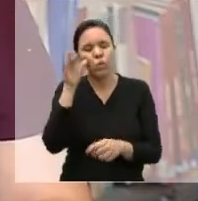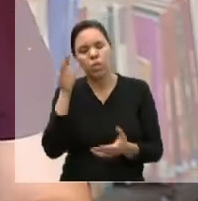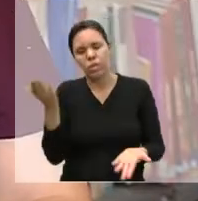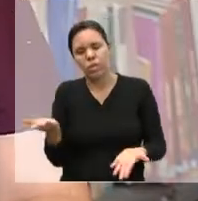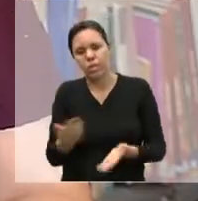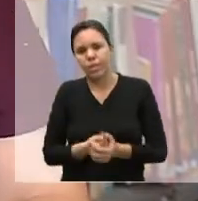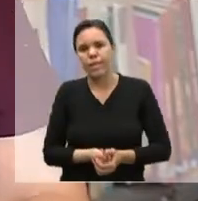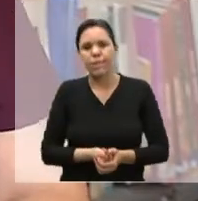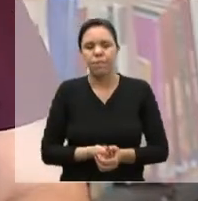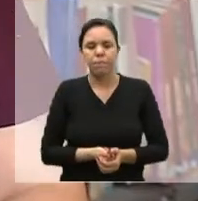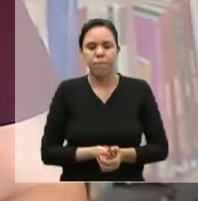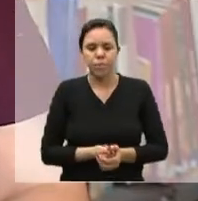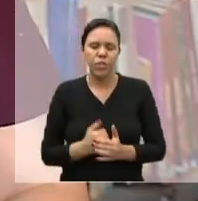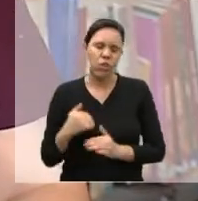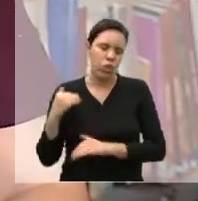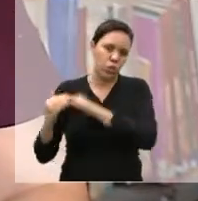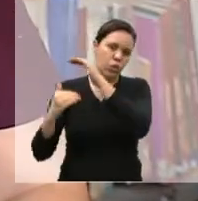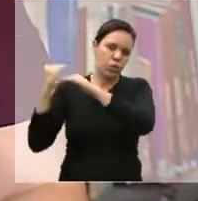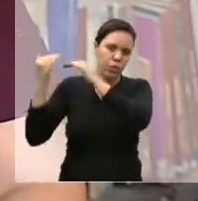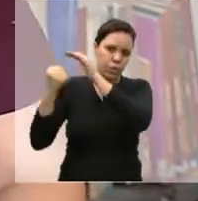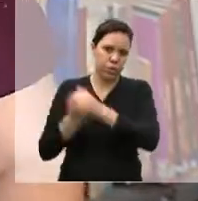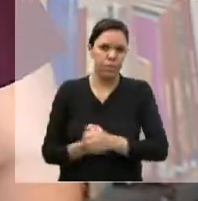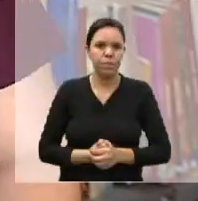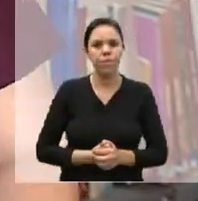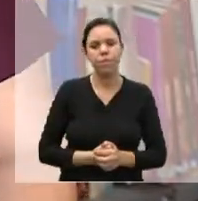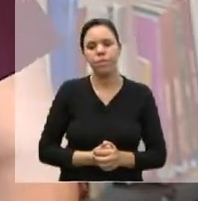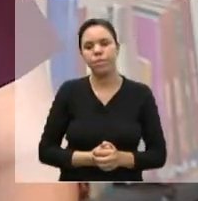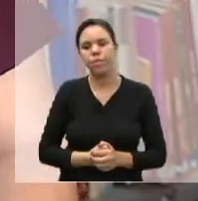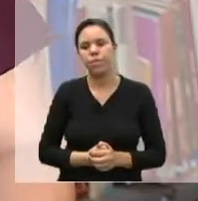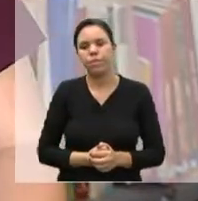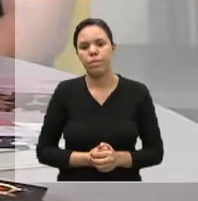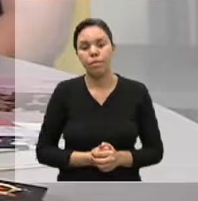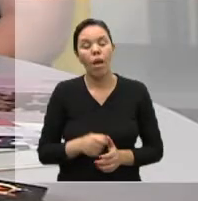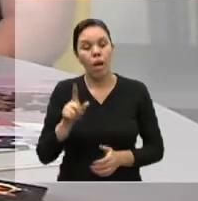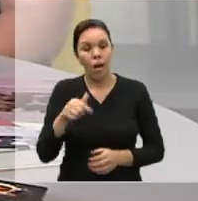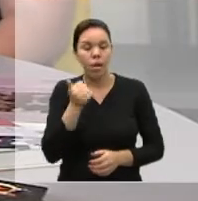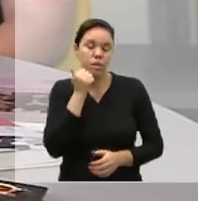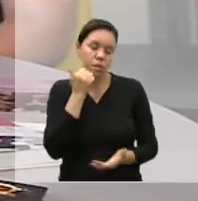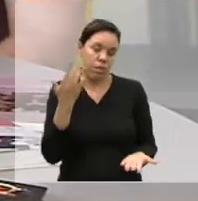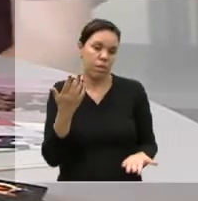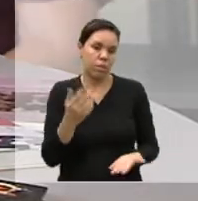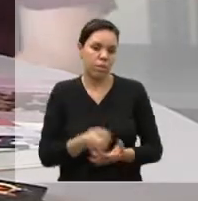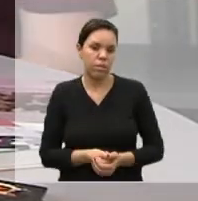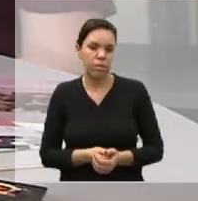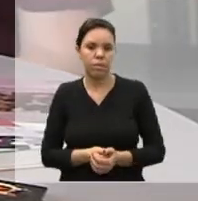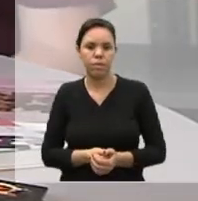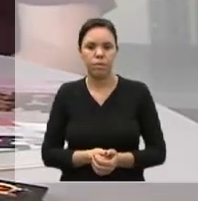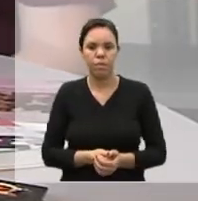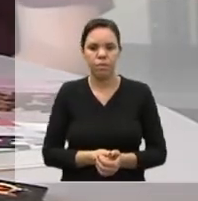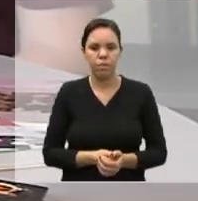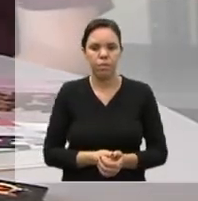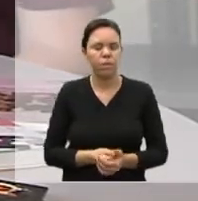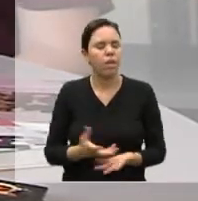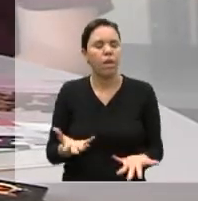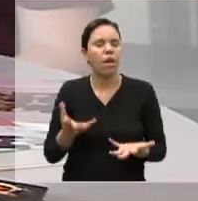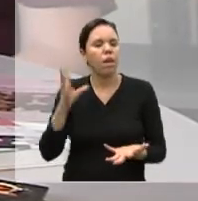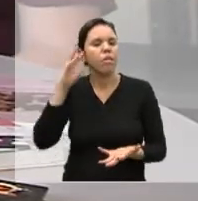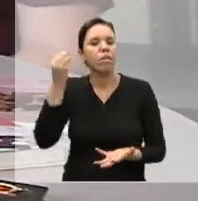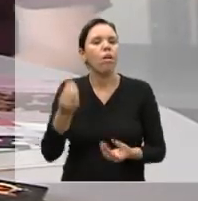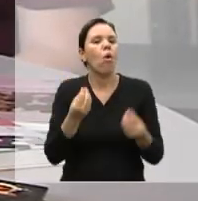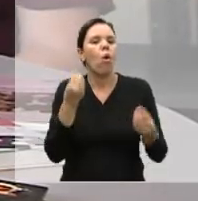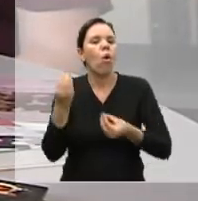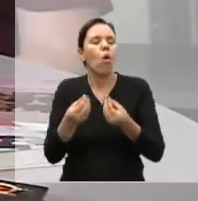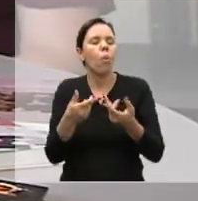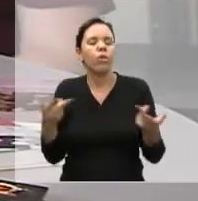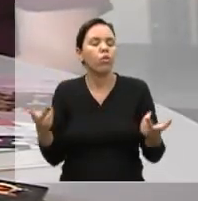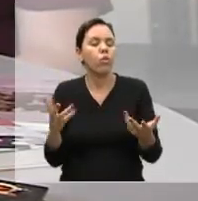por desenvolver a ciência, isso no fundo querer entender como as coisas e por que elas